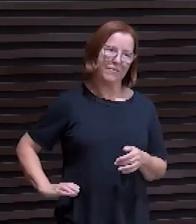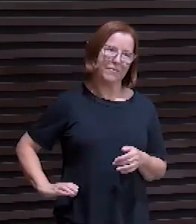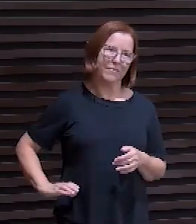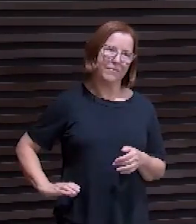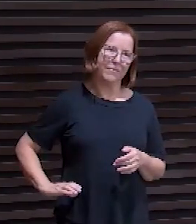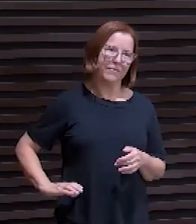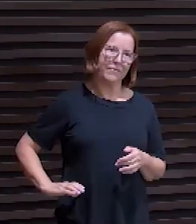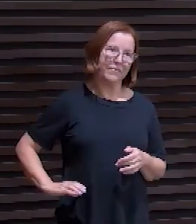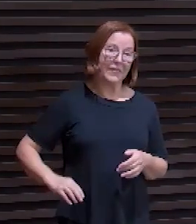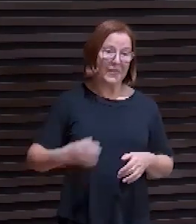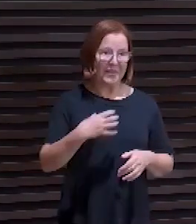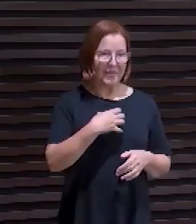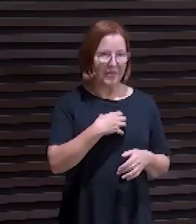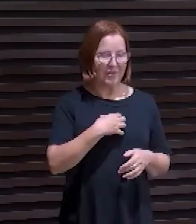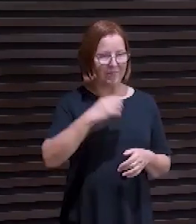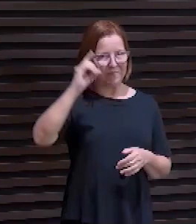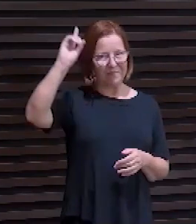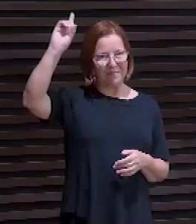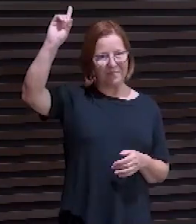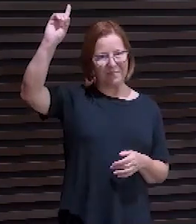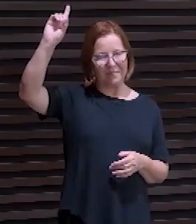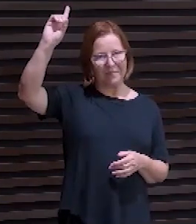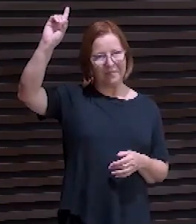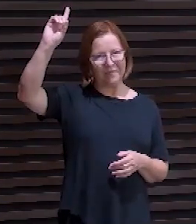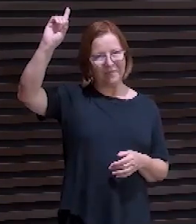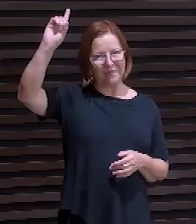a natureza divina,